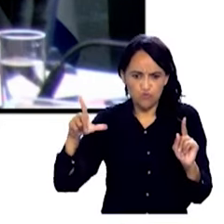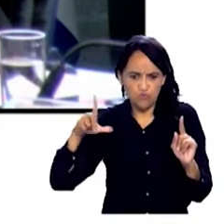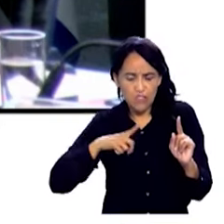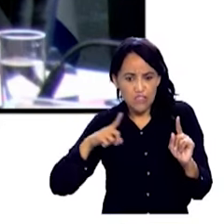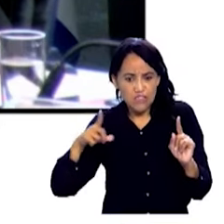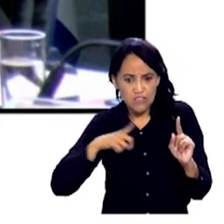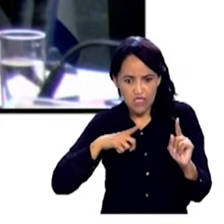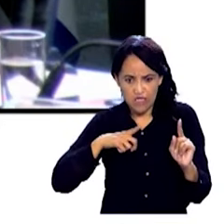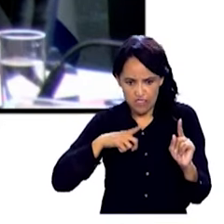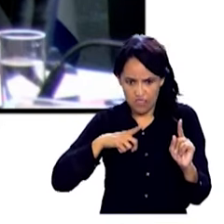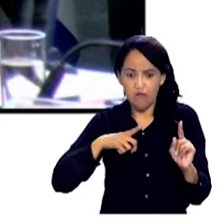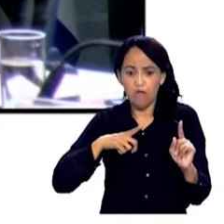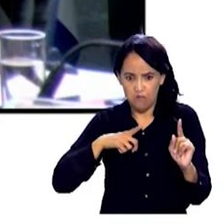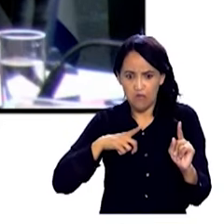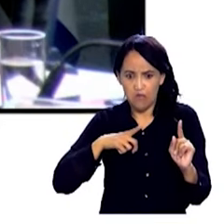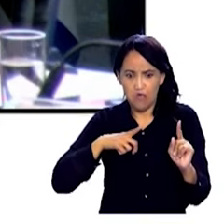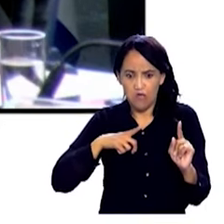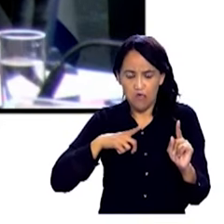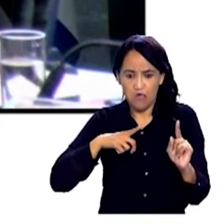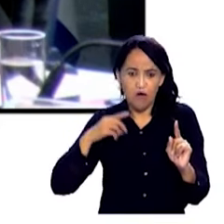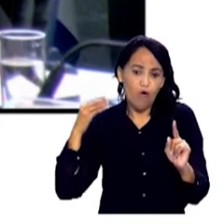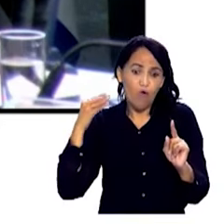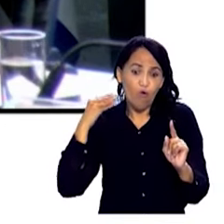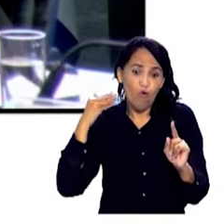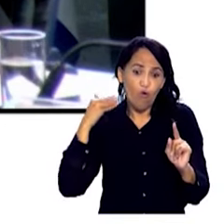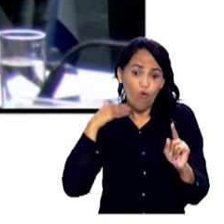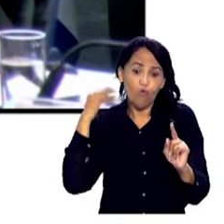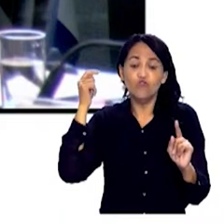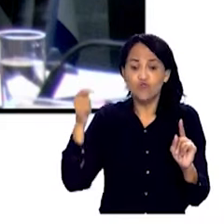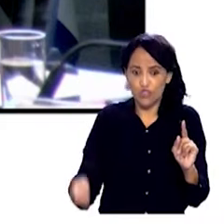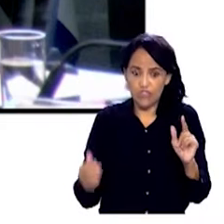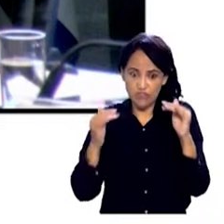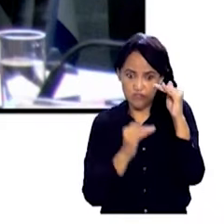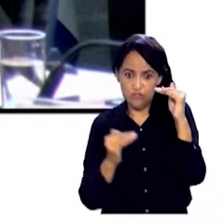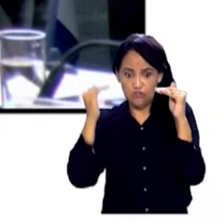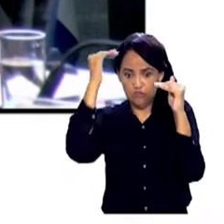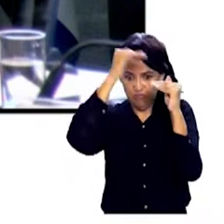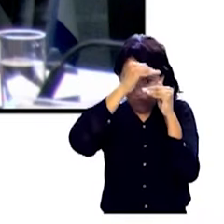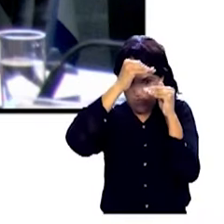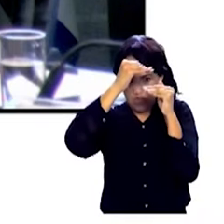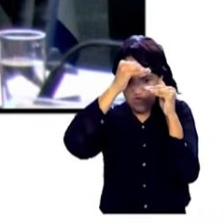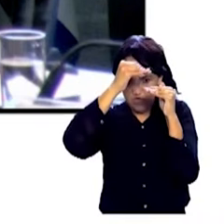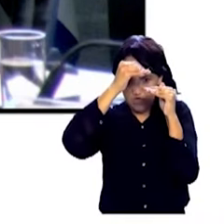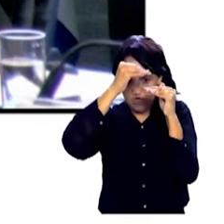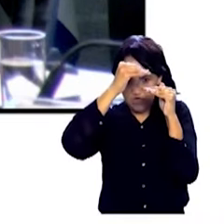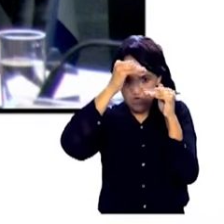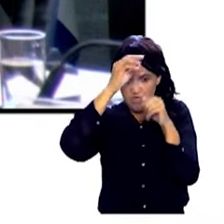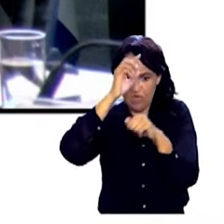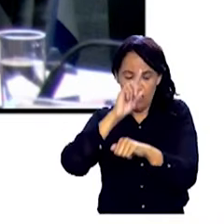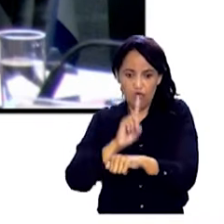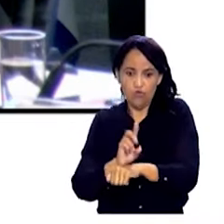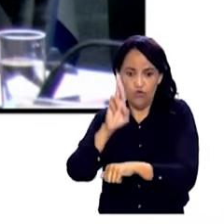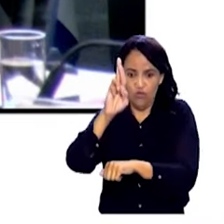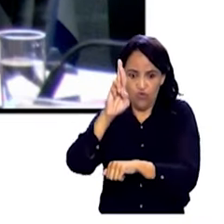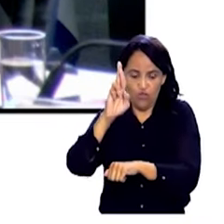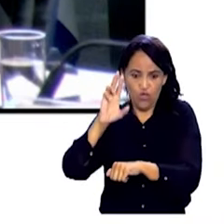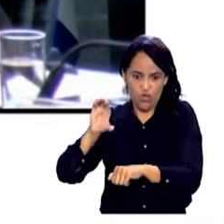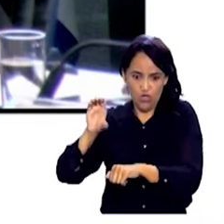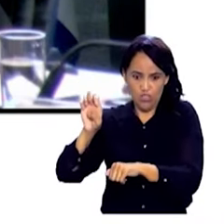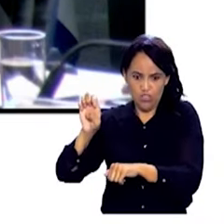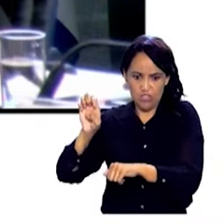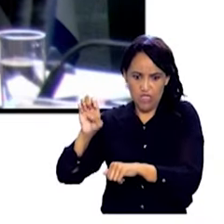o o juiz Supremo quem o o Dr César proano quem foi o